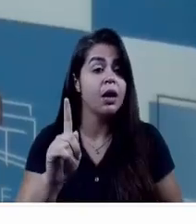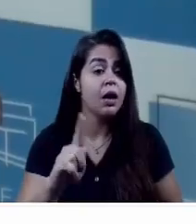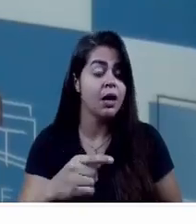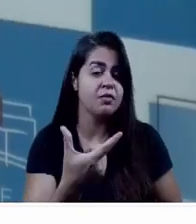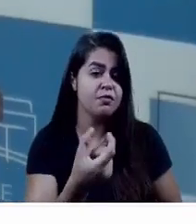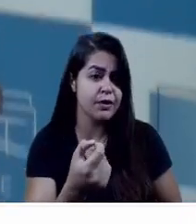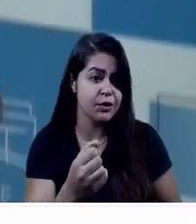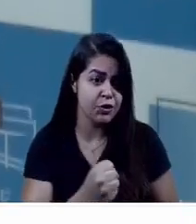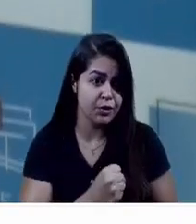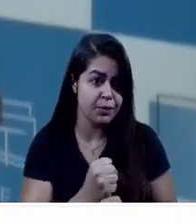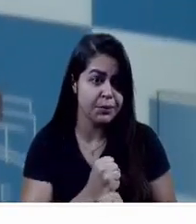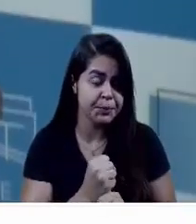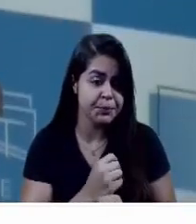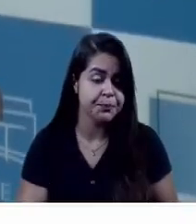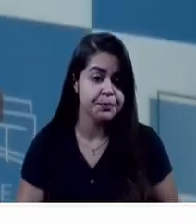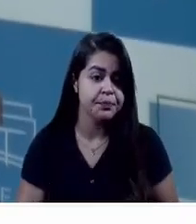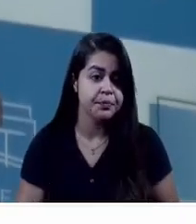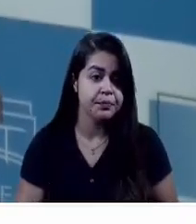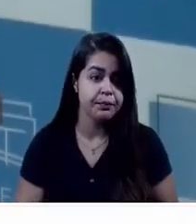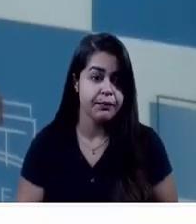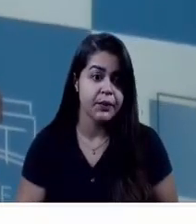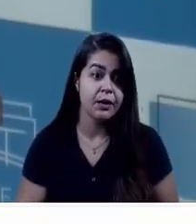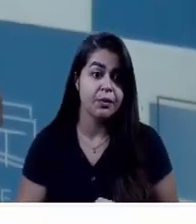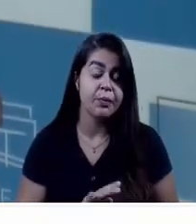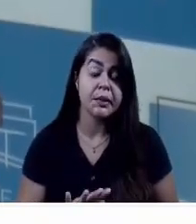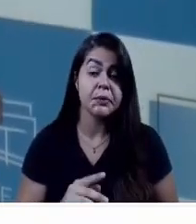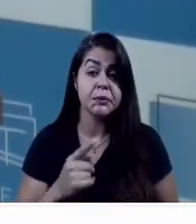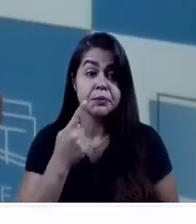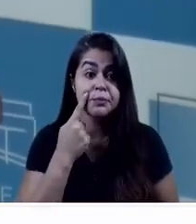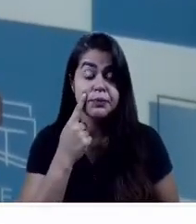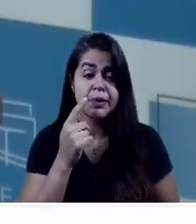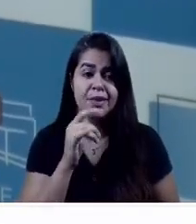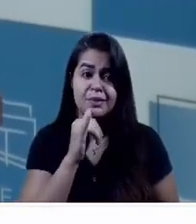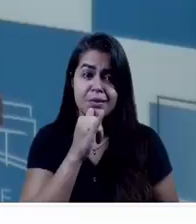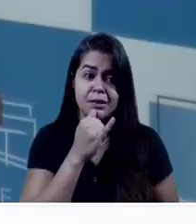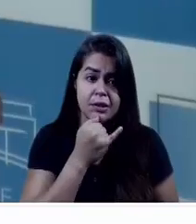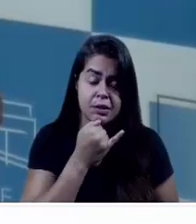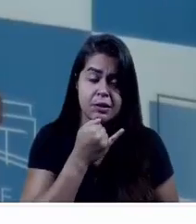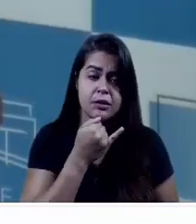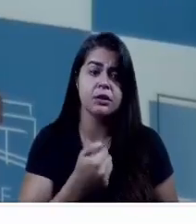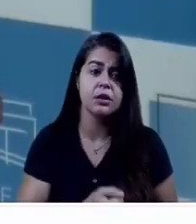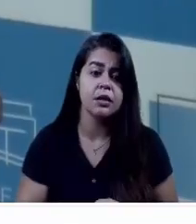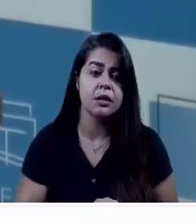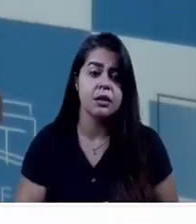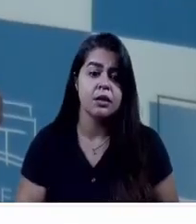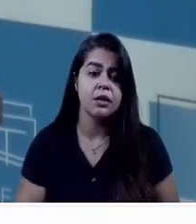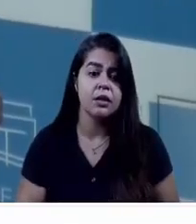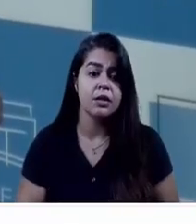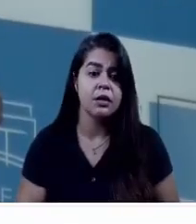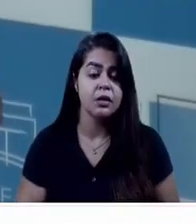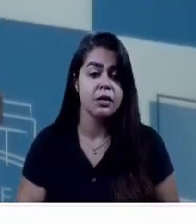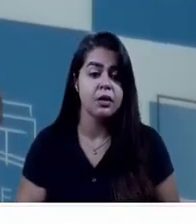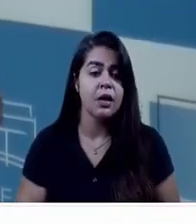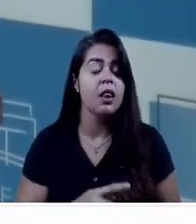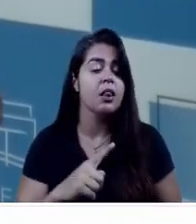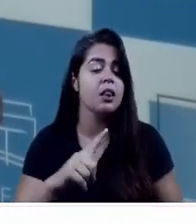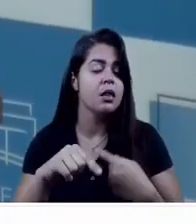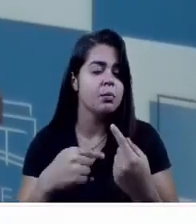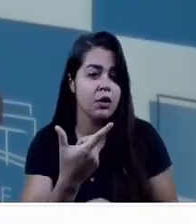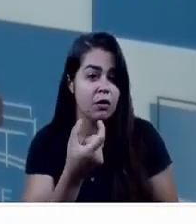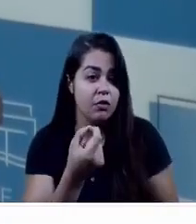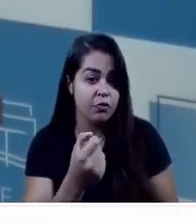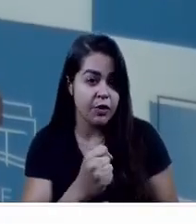só que tristeza a gente ouvir que depois de 20 anos é que eles vão